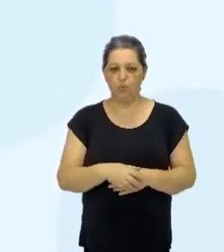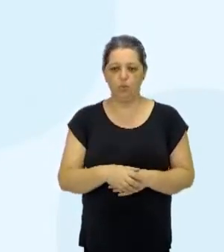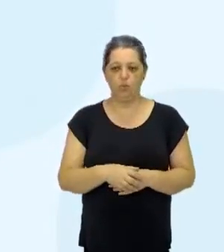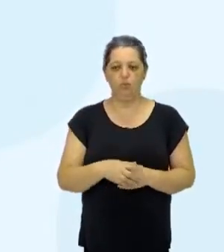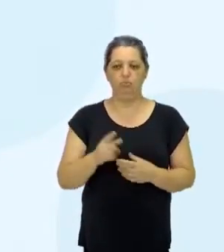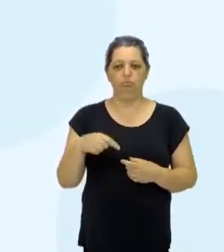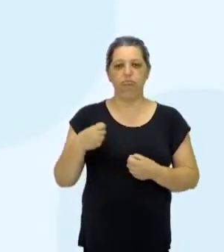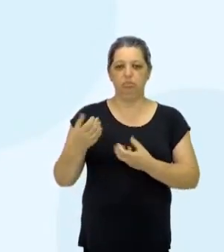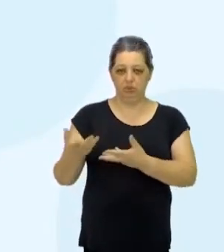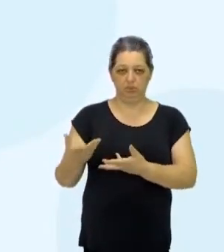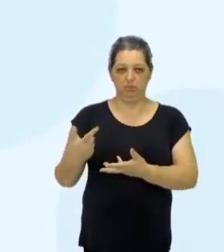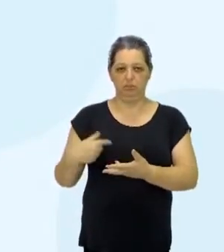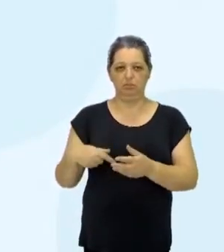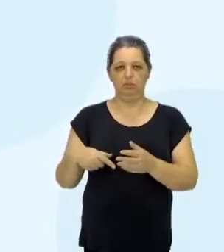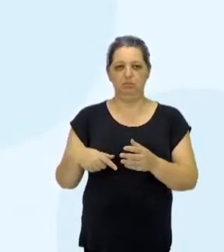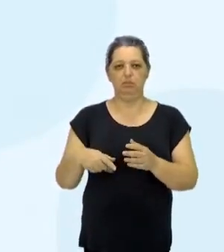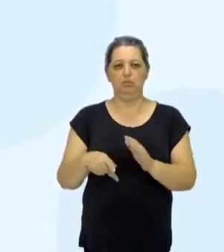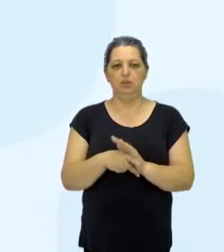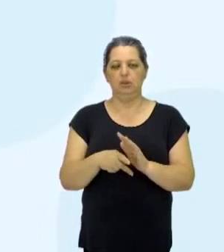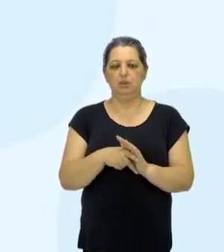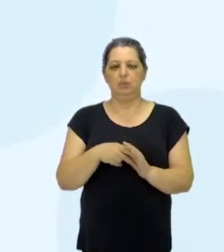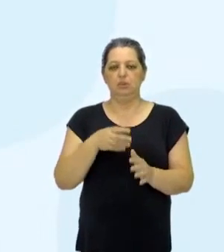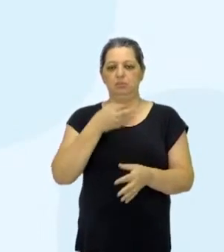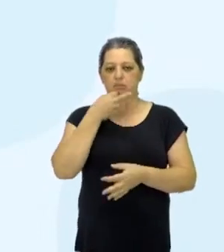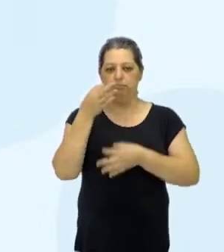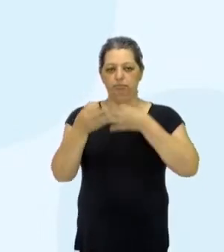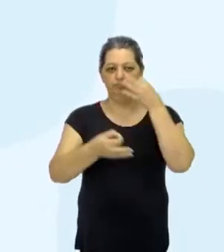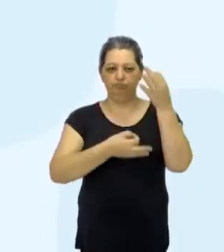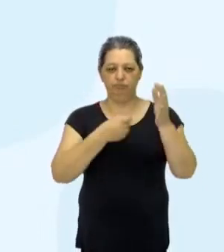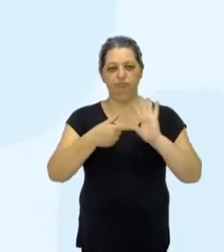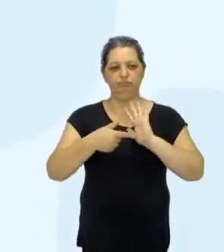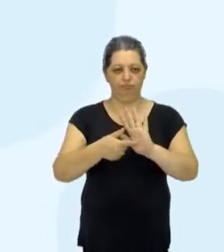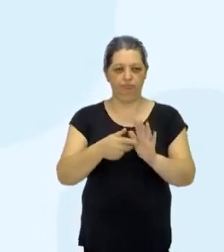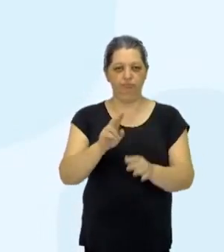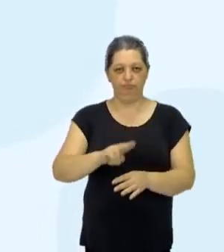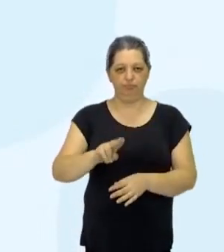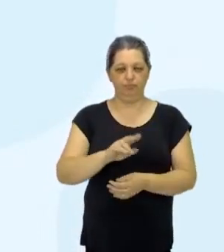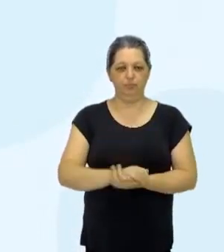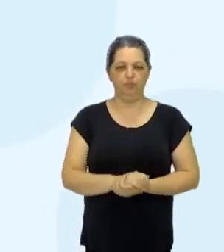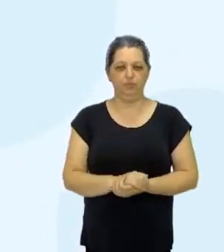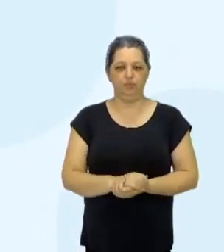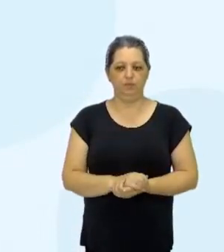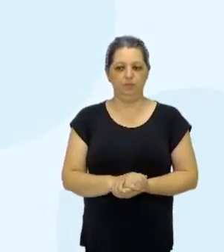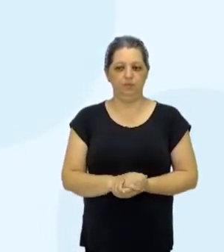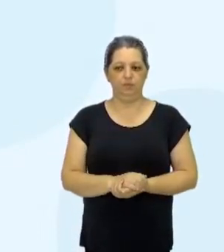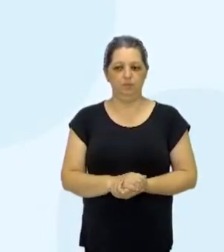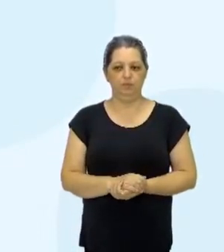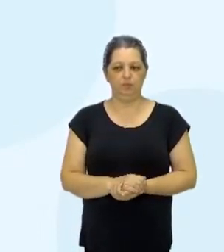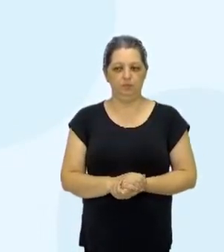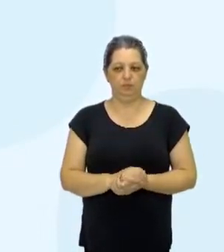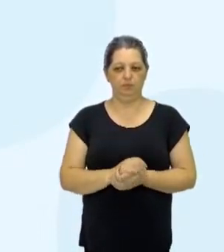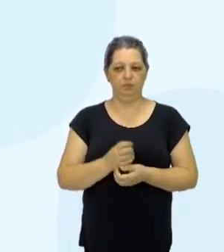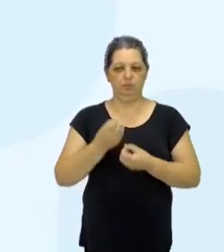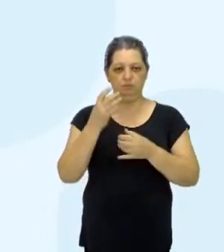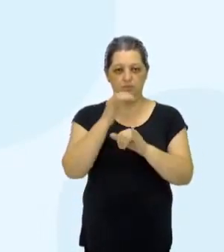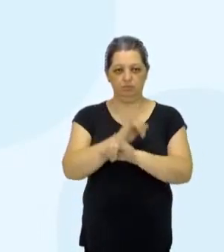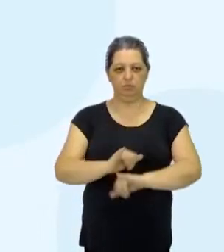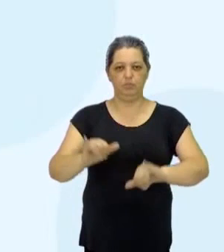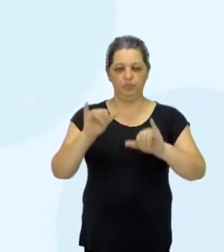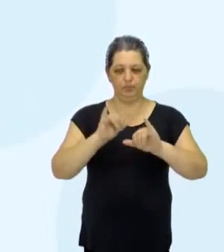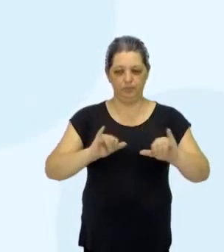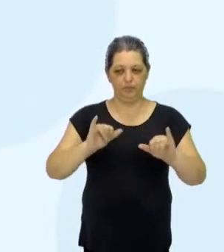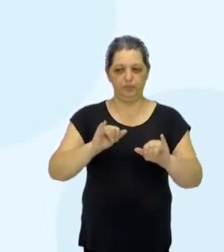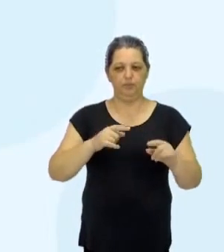nós empregamos argumentos para expressar opinião. And we noticed and used the forms of the future.